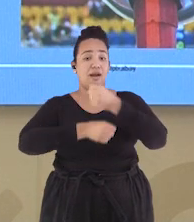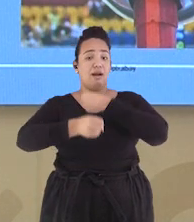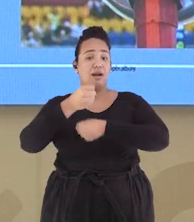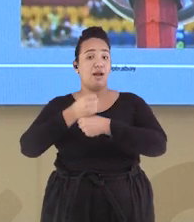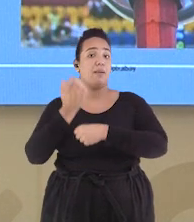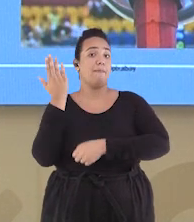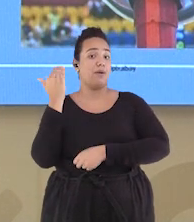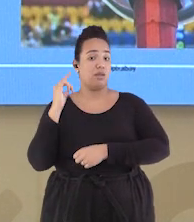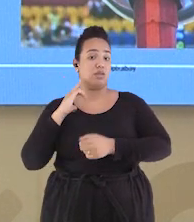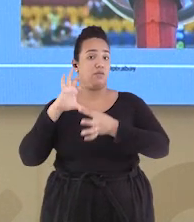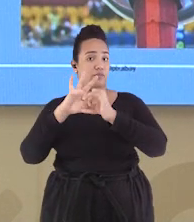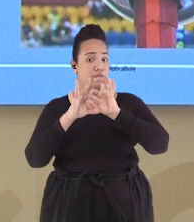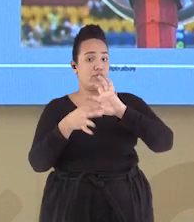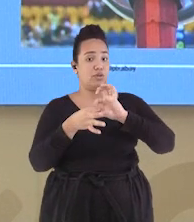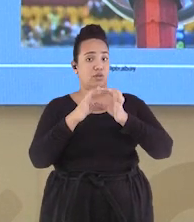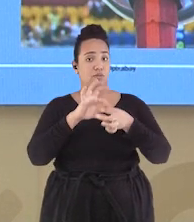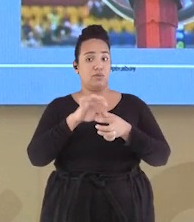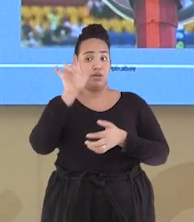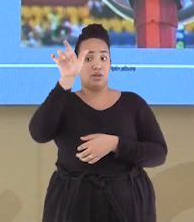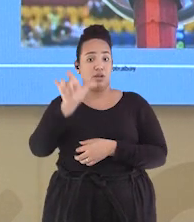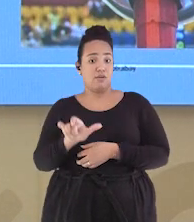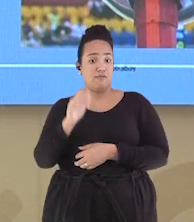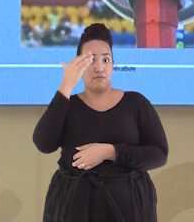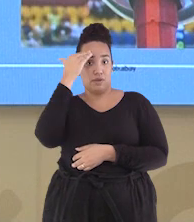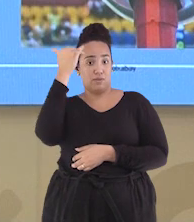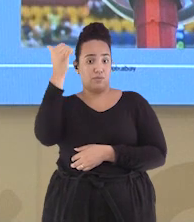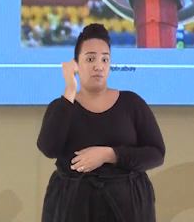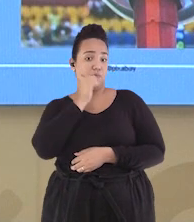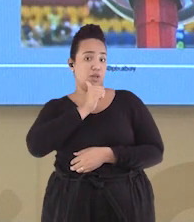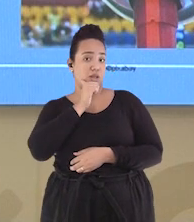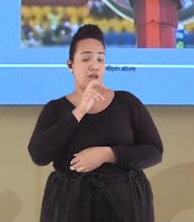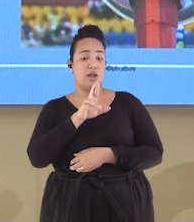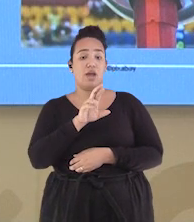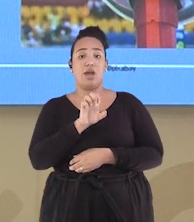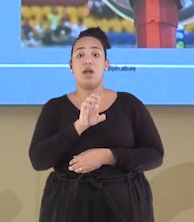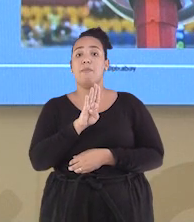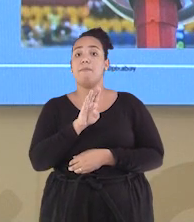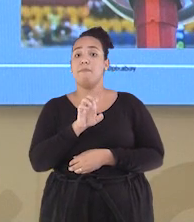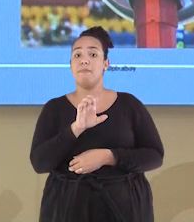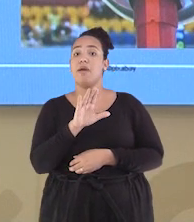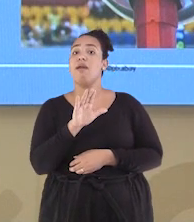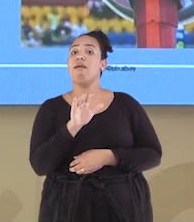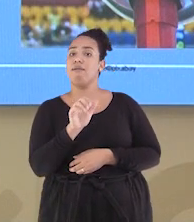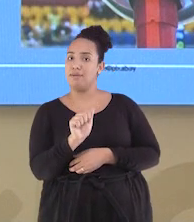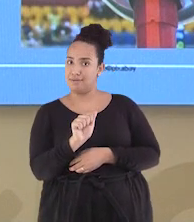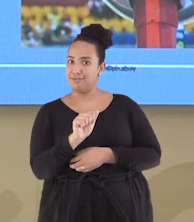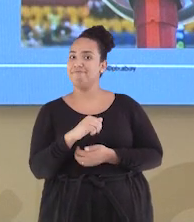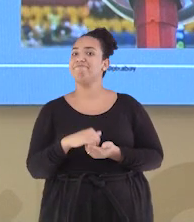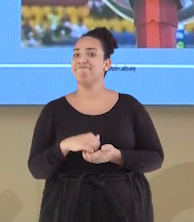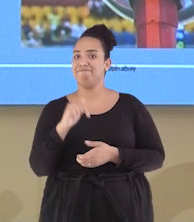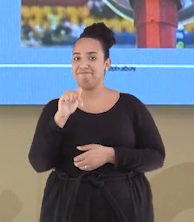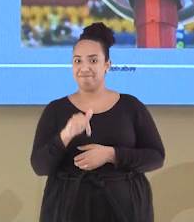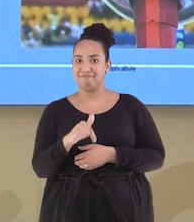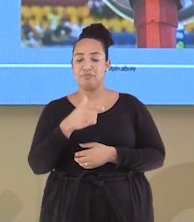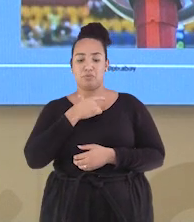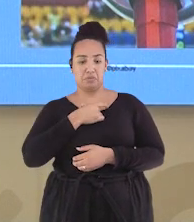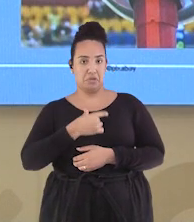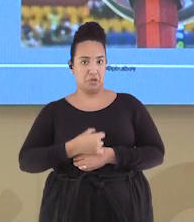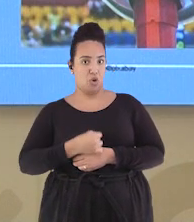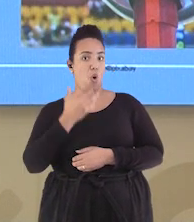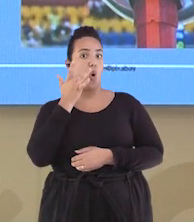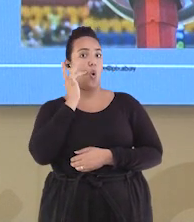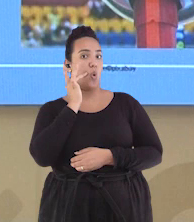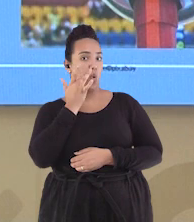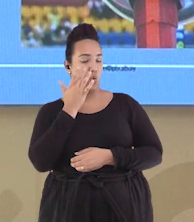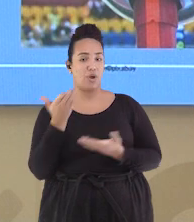E com destaque brasileiro, tivemos a atleta Rebeca Andrade, que deu um show. Inclusive ganhou medalha de ouro